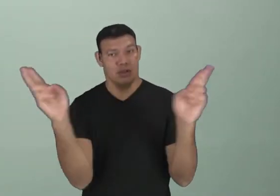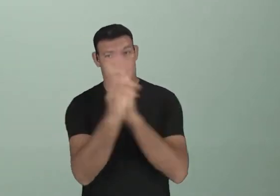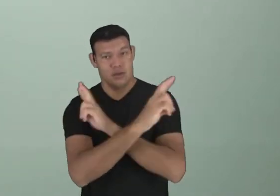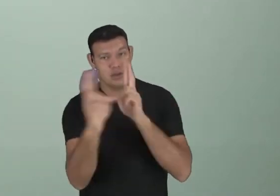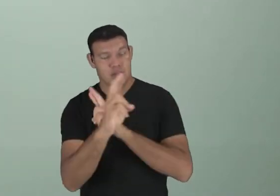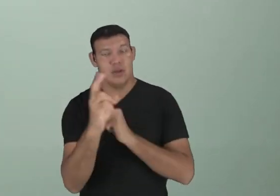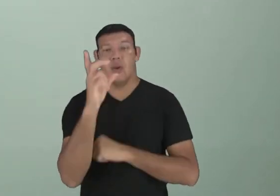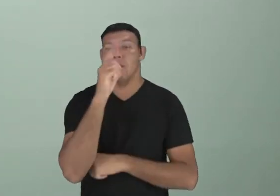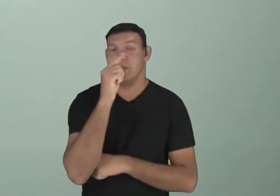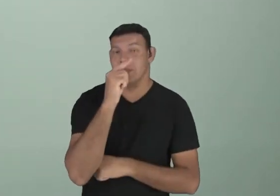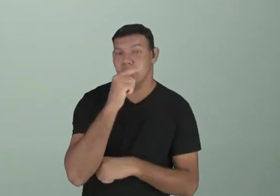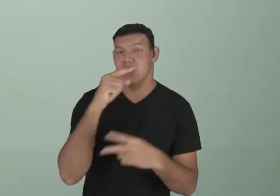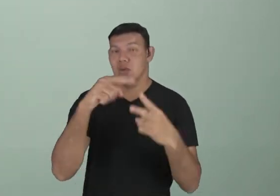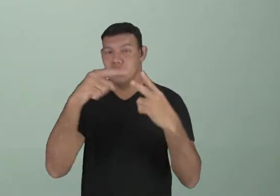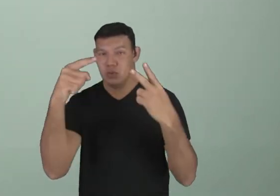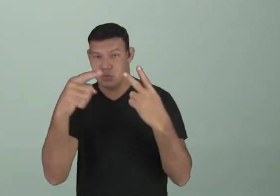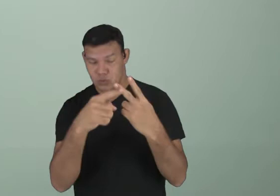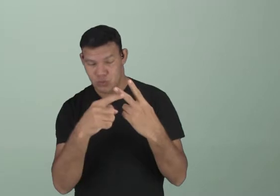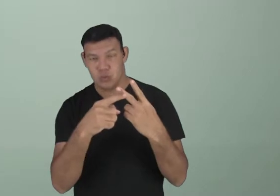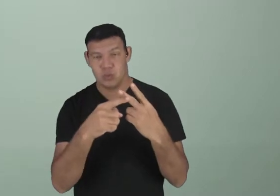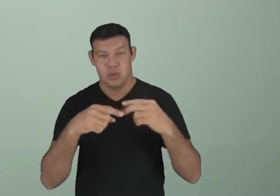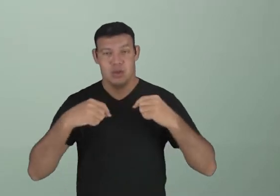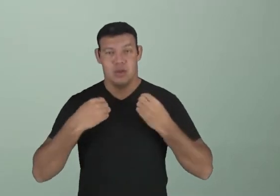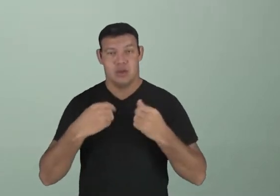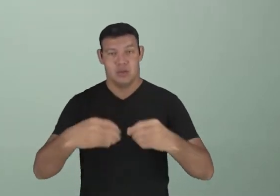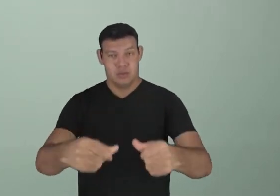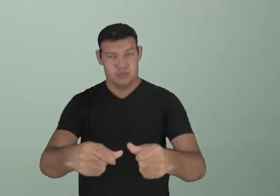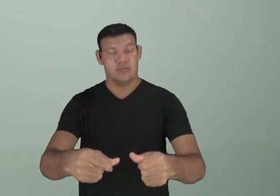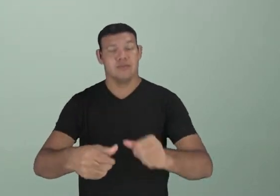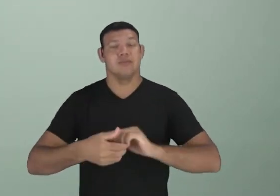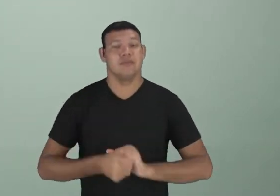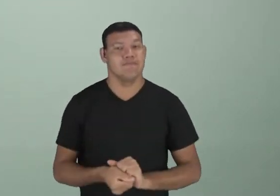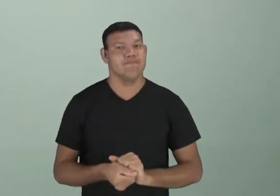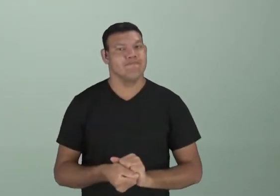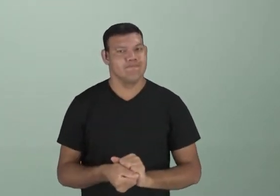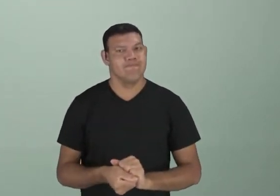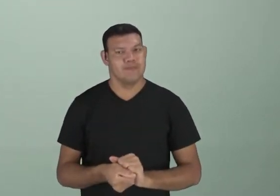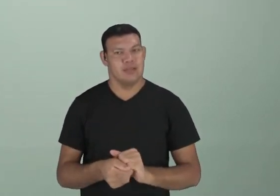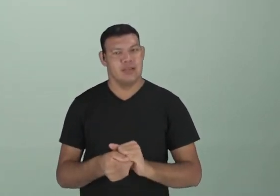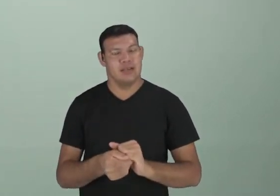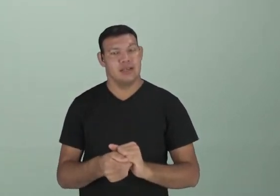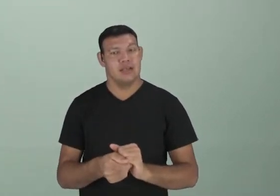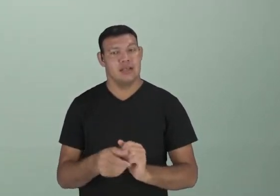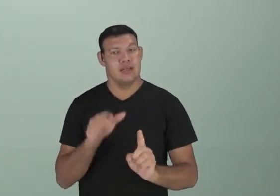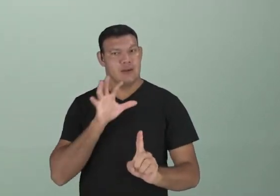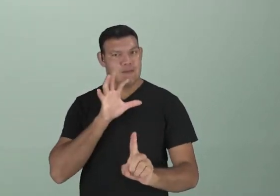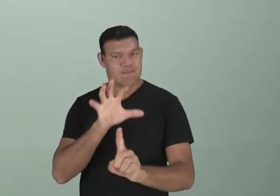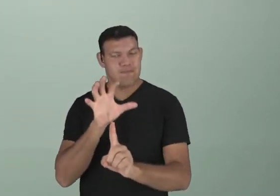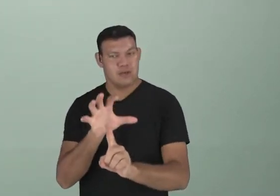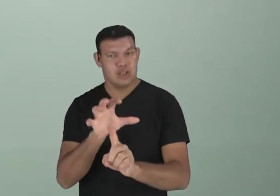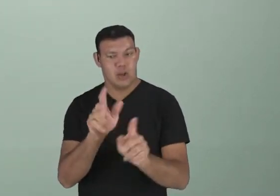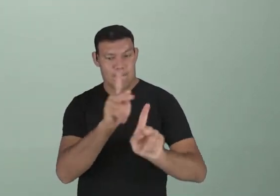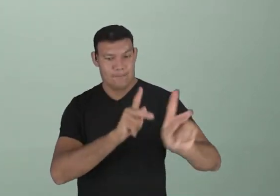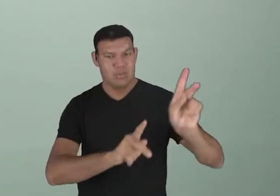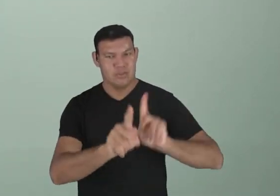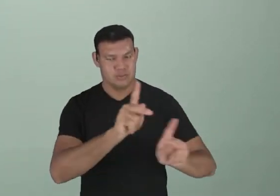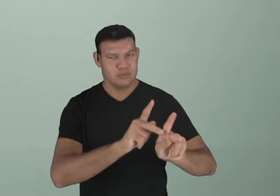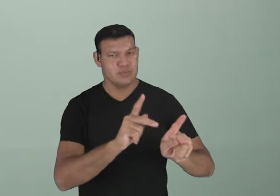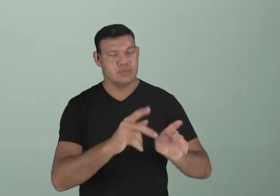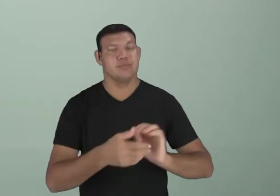doenças veiculadas pelos solos, as mais comuns que atingem de forma mais costumeira a nossa população, tá